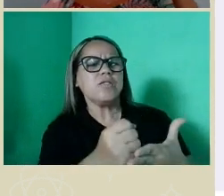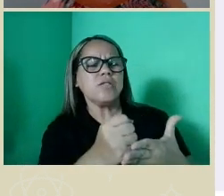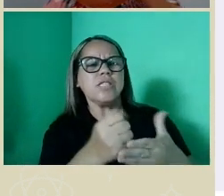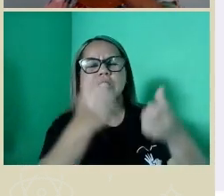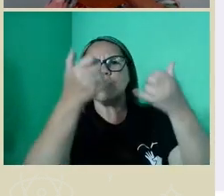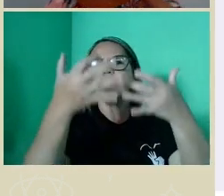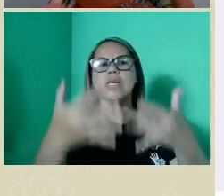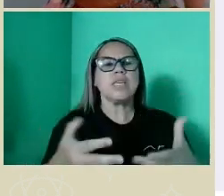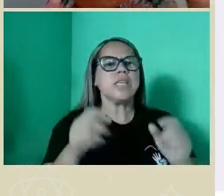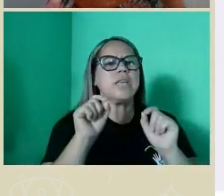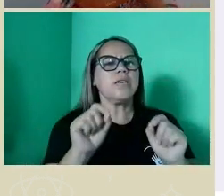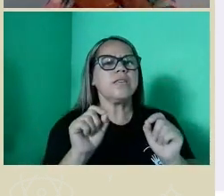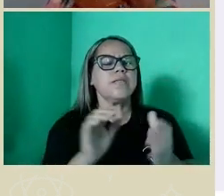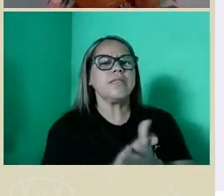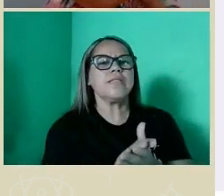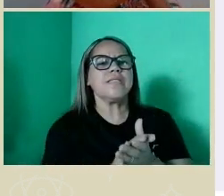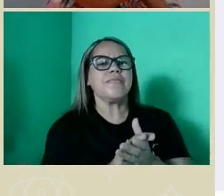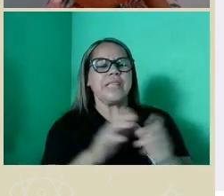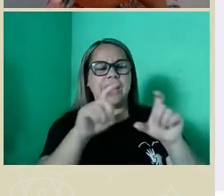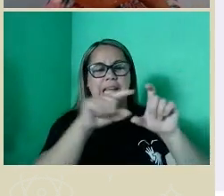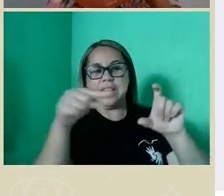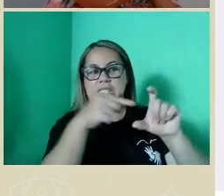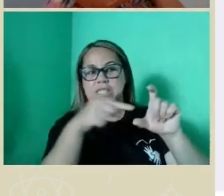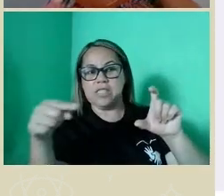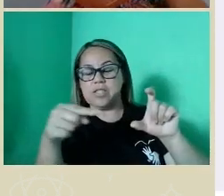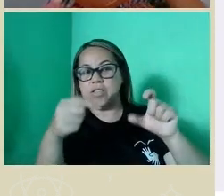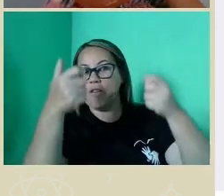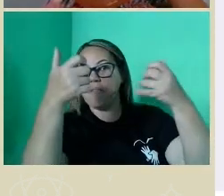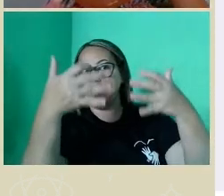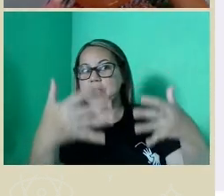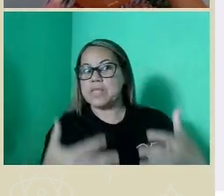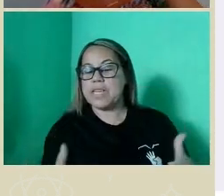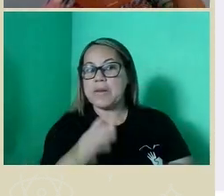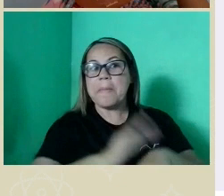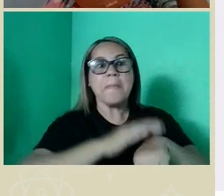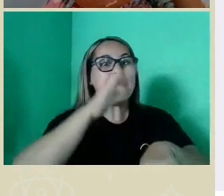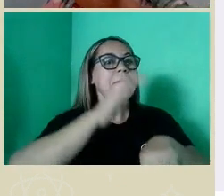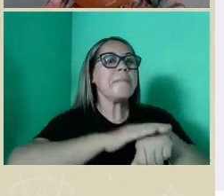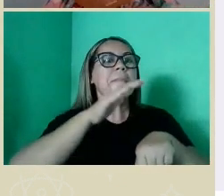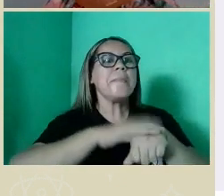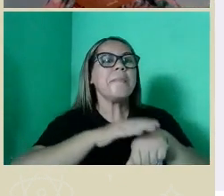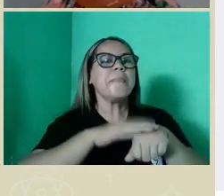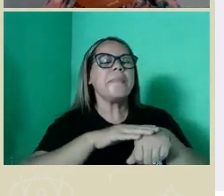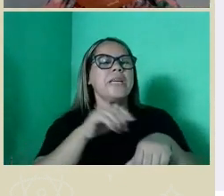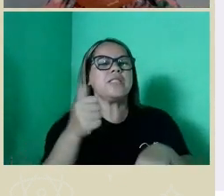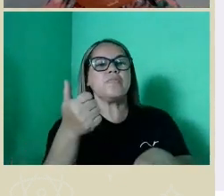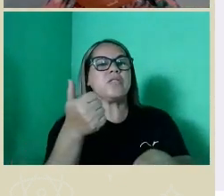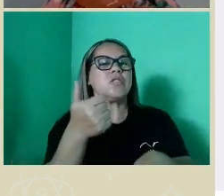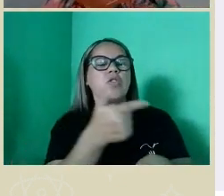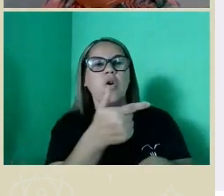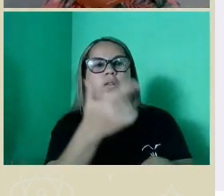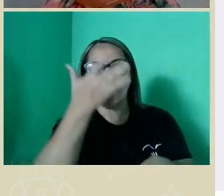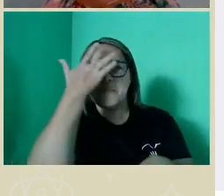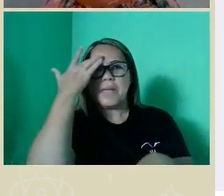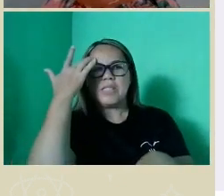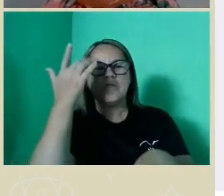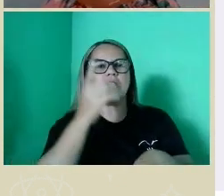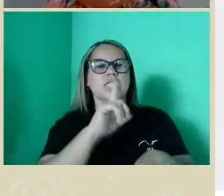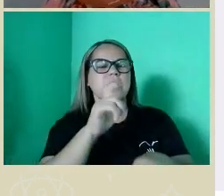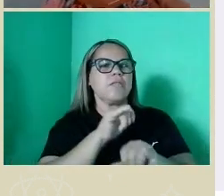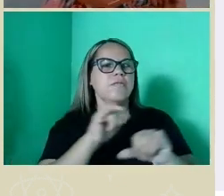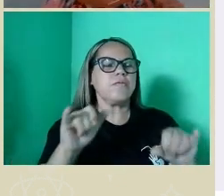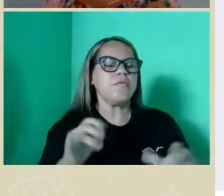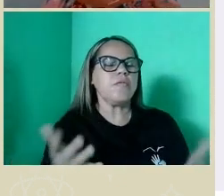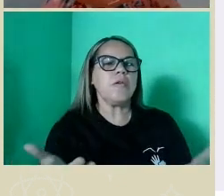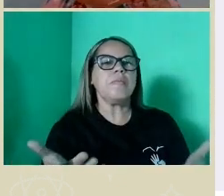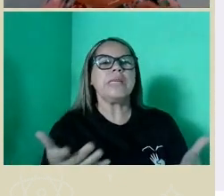olha esse trechinho agora vai tratar um pouco mais sobre essa dúzia de desinformadores né e aí o texto diz